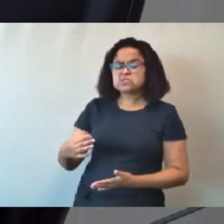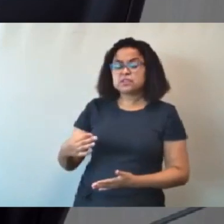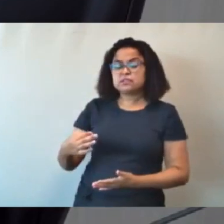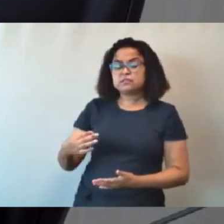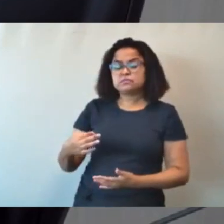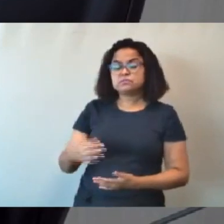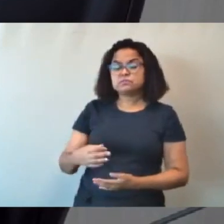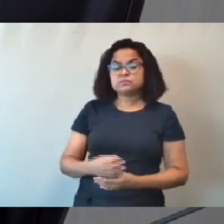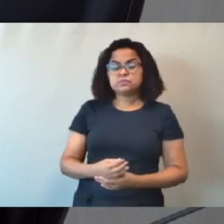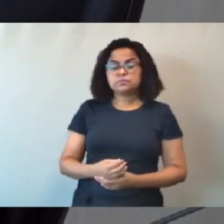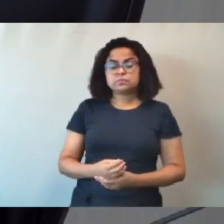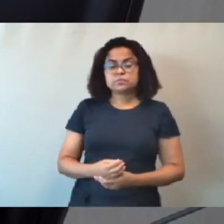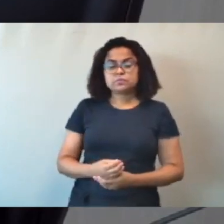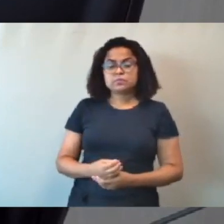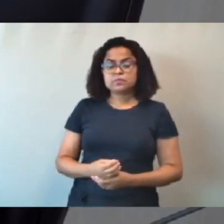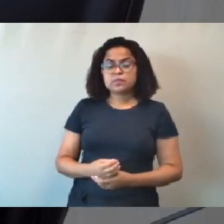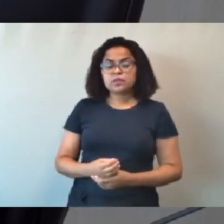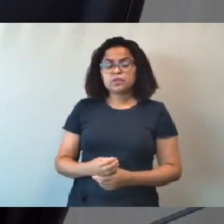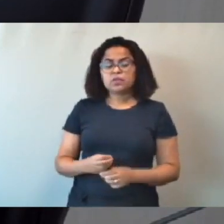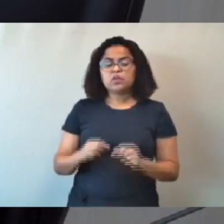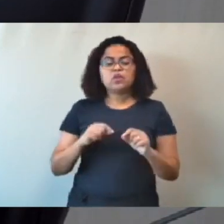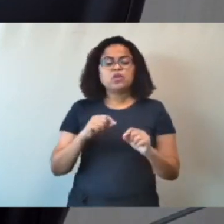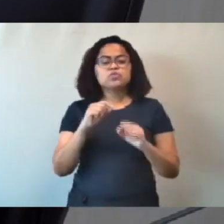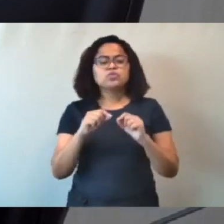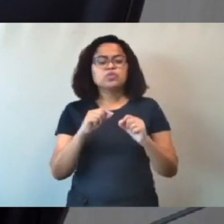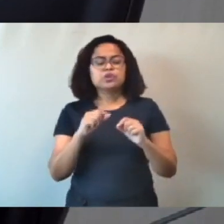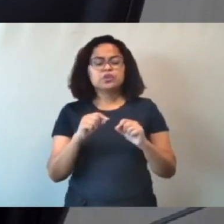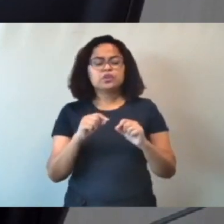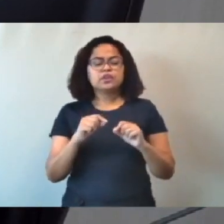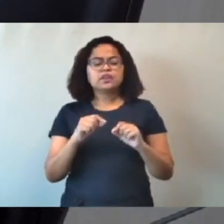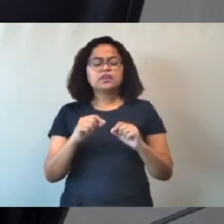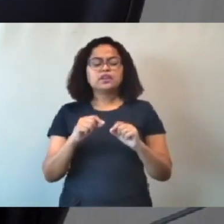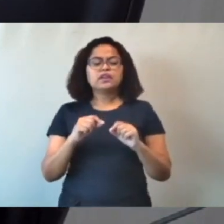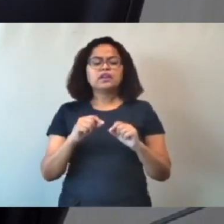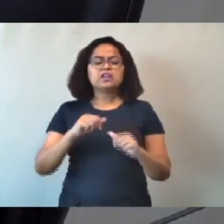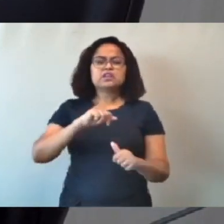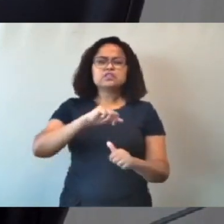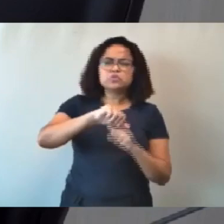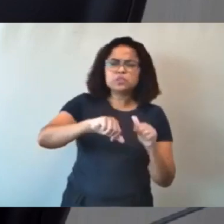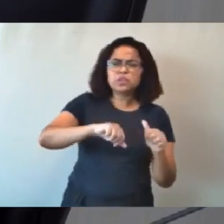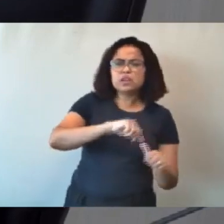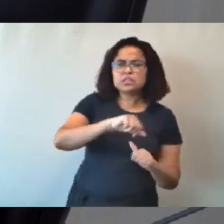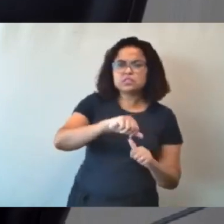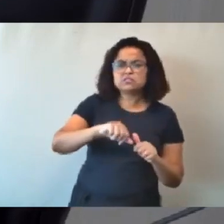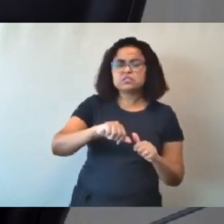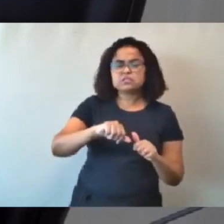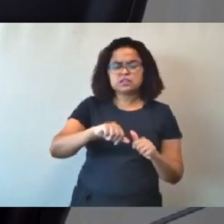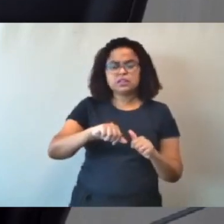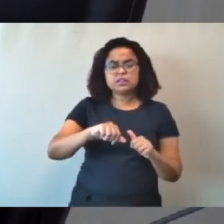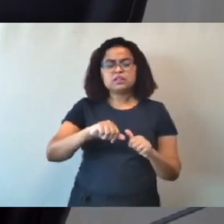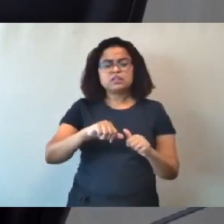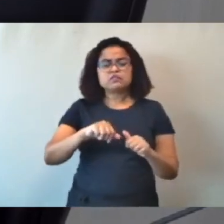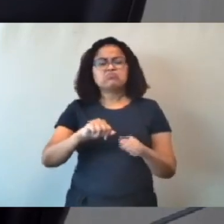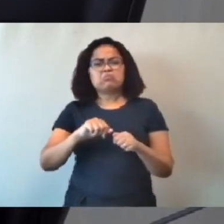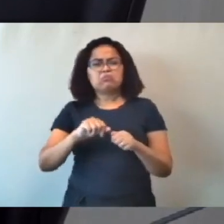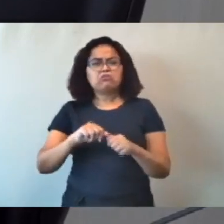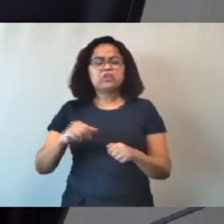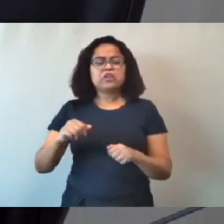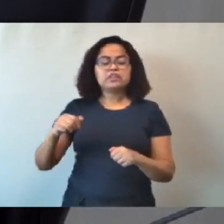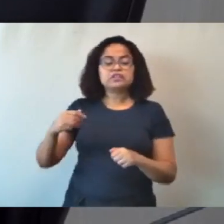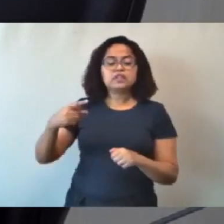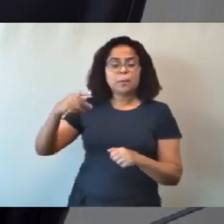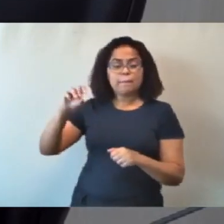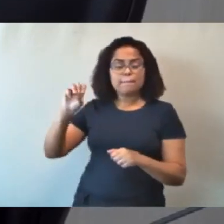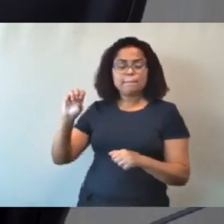no que tange as mudanças que foram feitas na Pedro II. Acredito eu que muitos comerciantes ali da